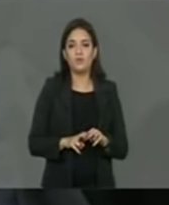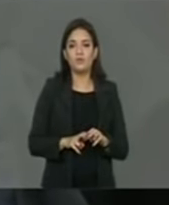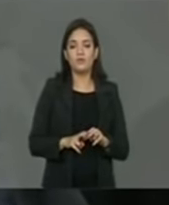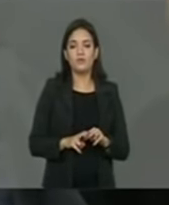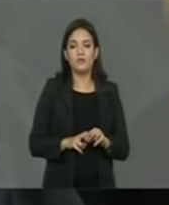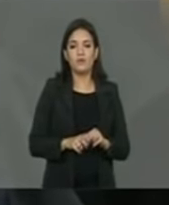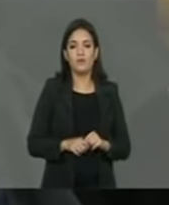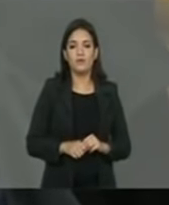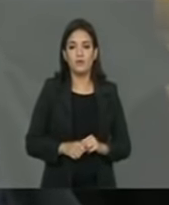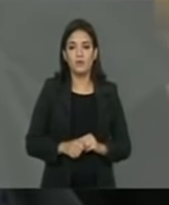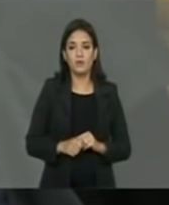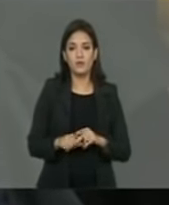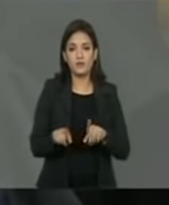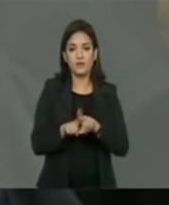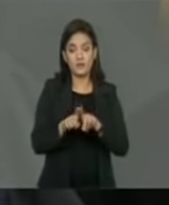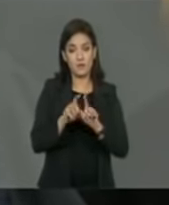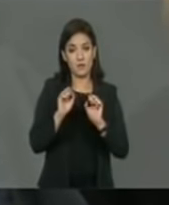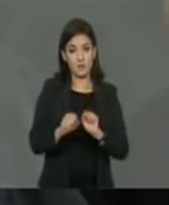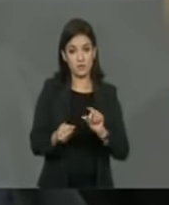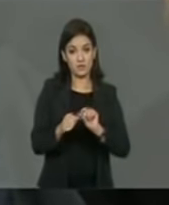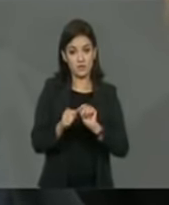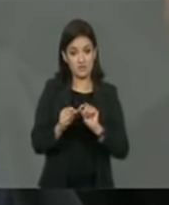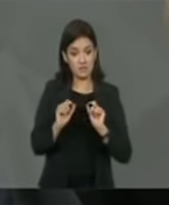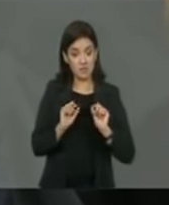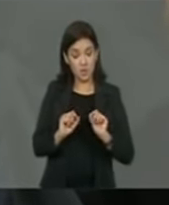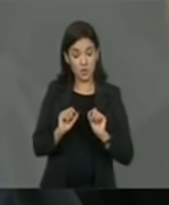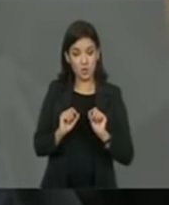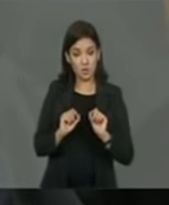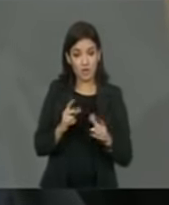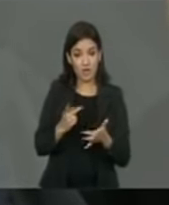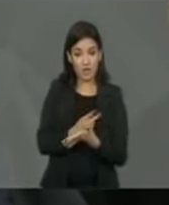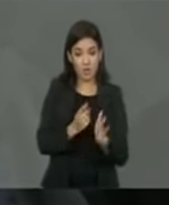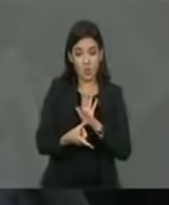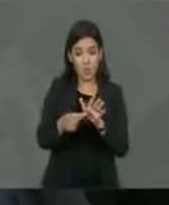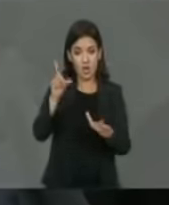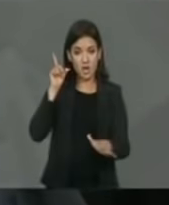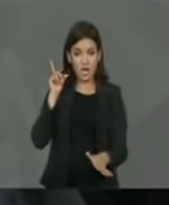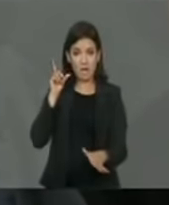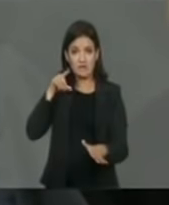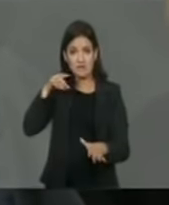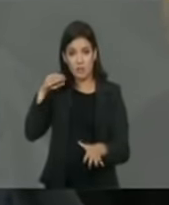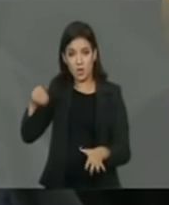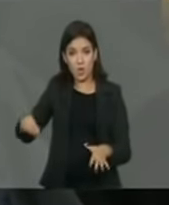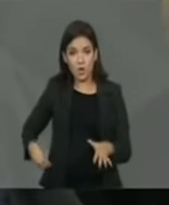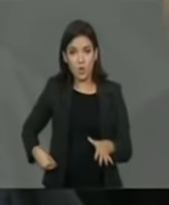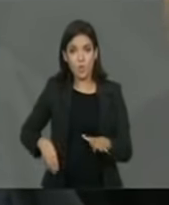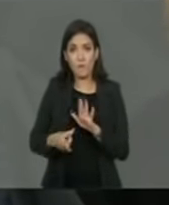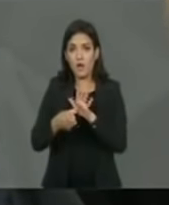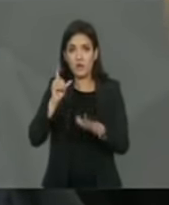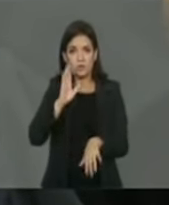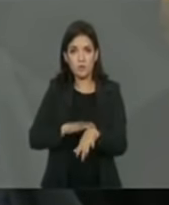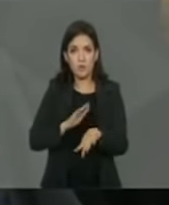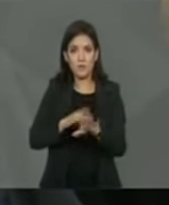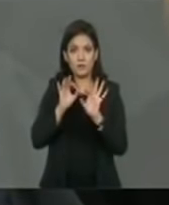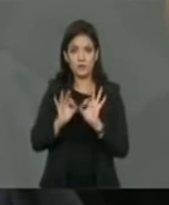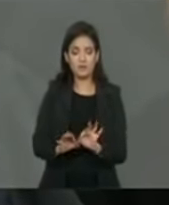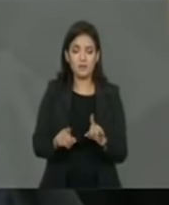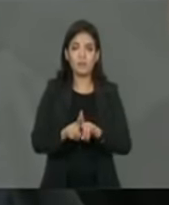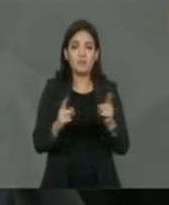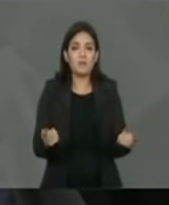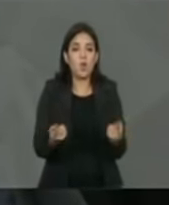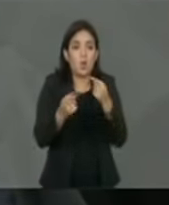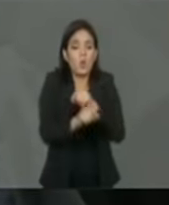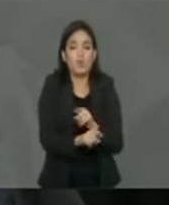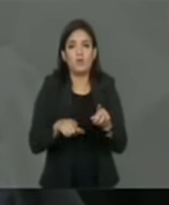combina por fazer prevalecer de modo indevido um prematuro juízo de culpabilidade frontalmente contrário que pois quer o